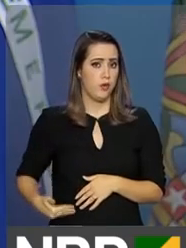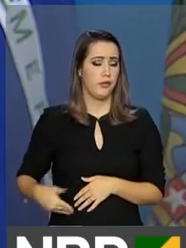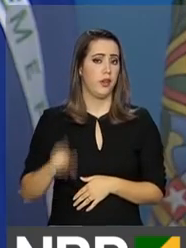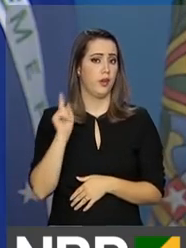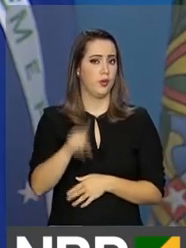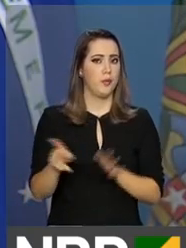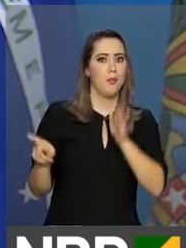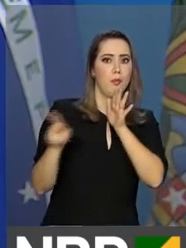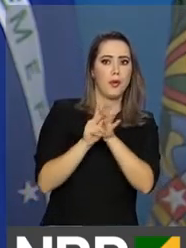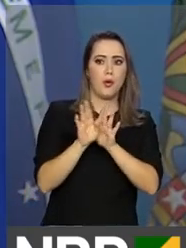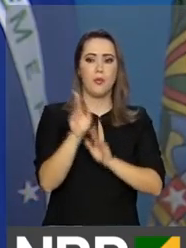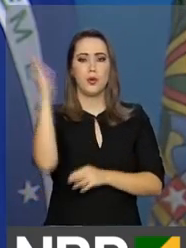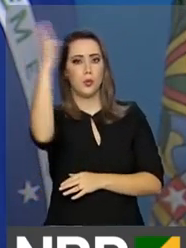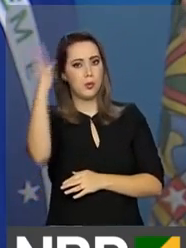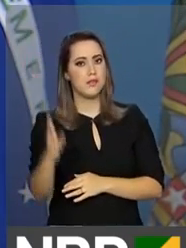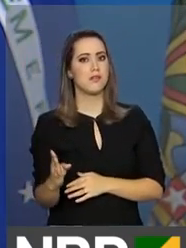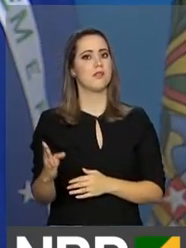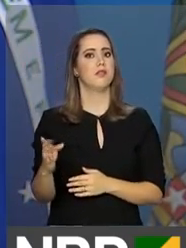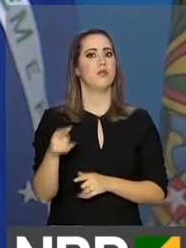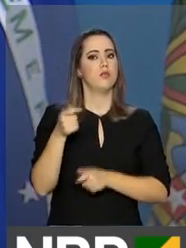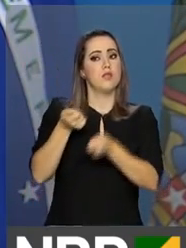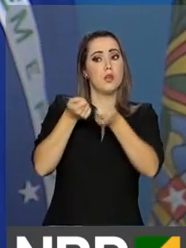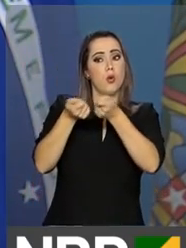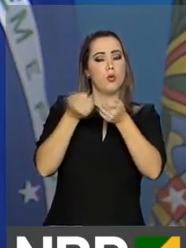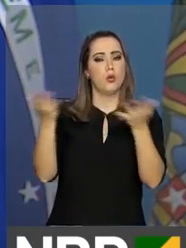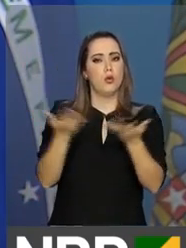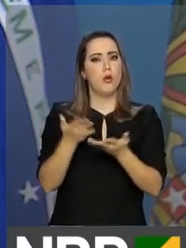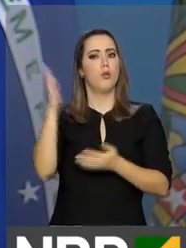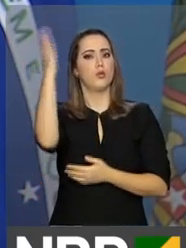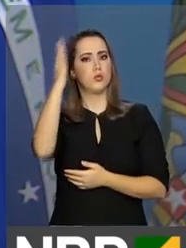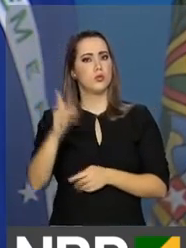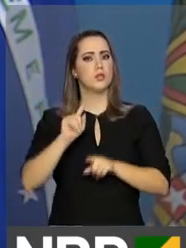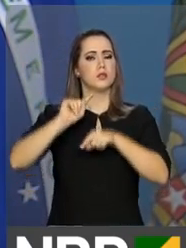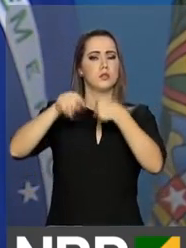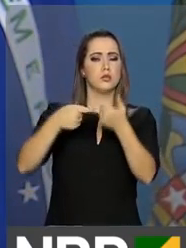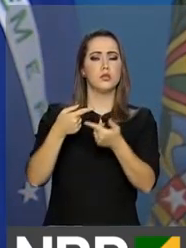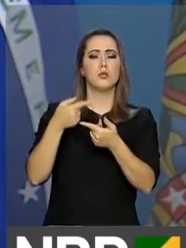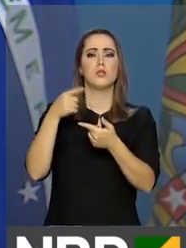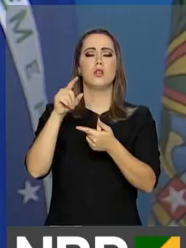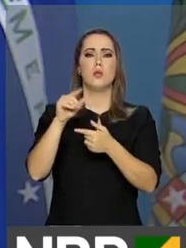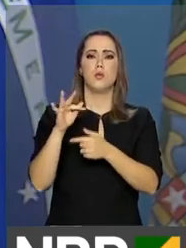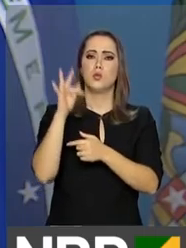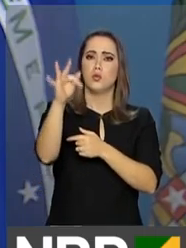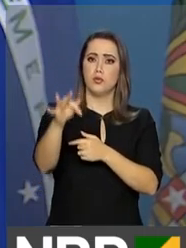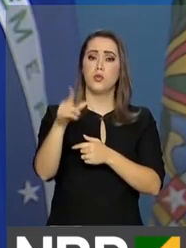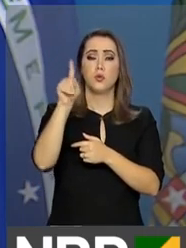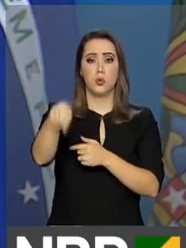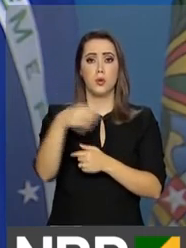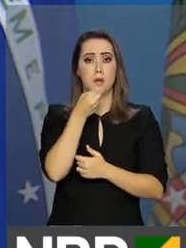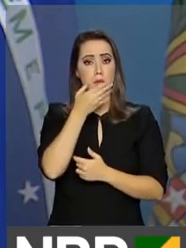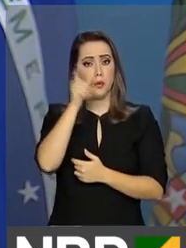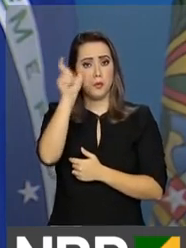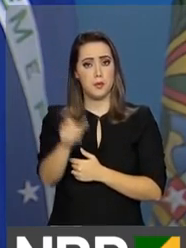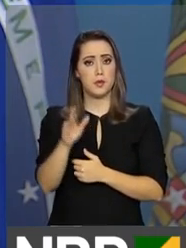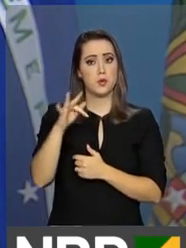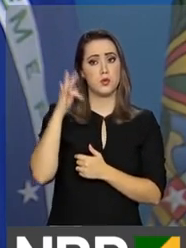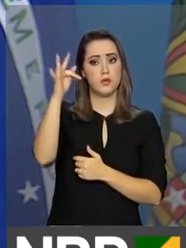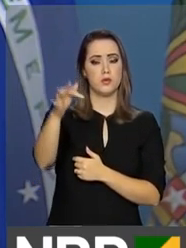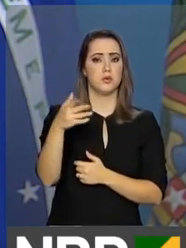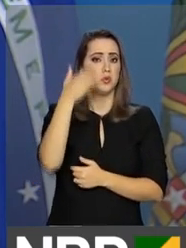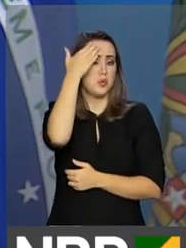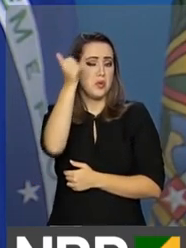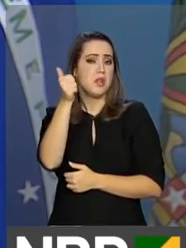questão que você conserta o Estado brasileiro hoje e ele vai servir para quem vier depois. E quem vem depois não se sabe quem